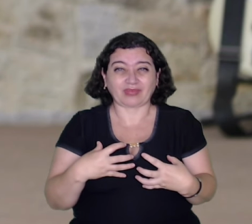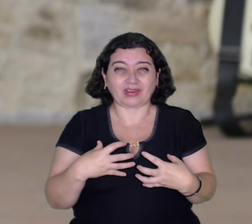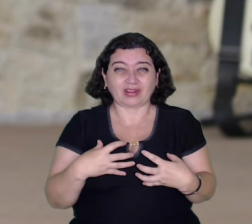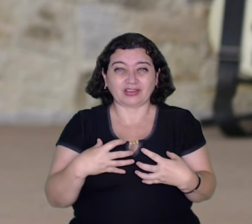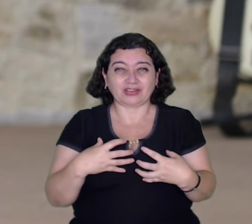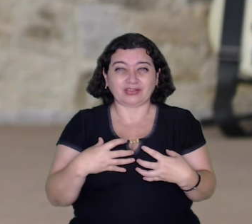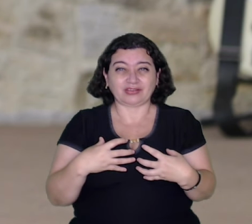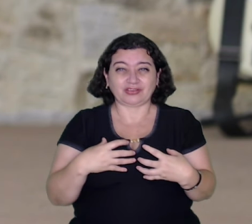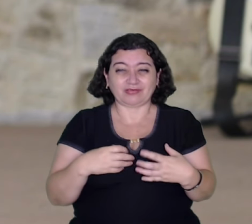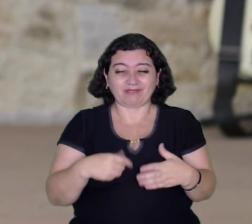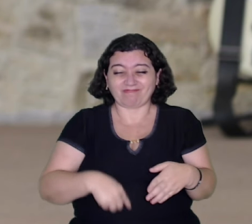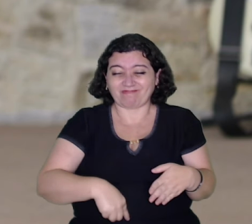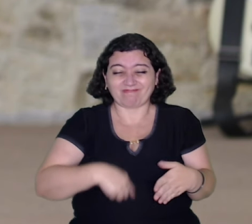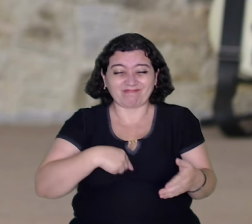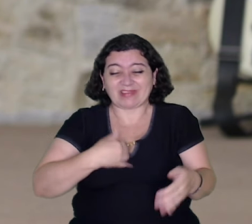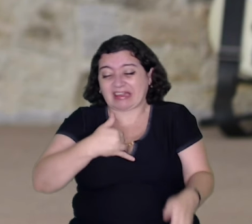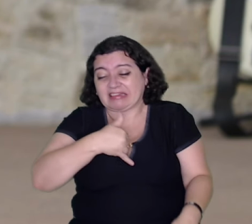ressentimentos.